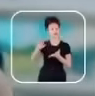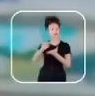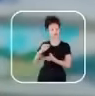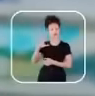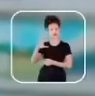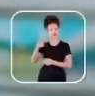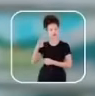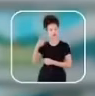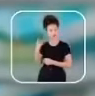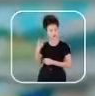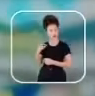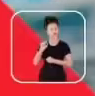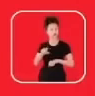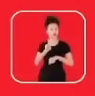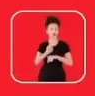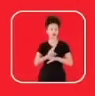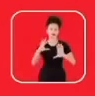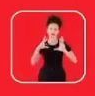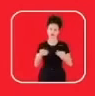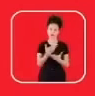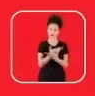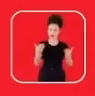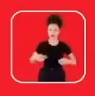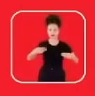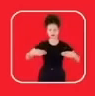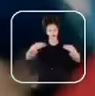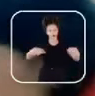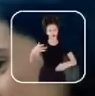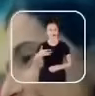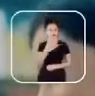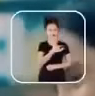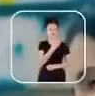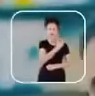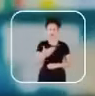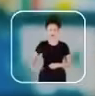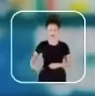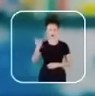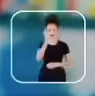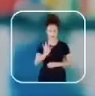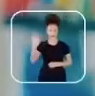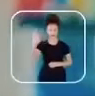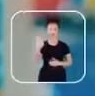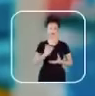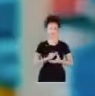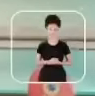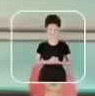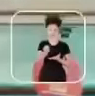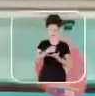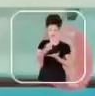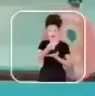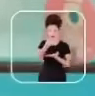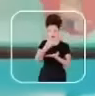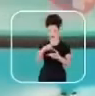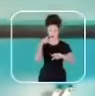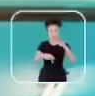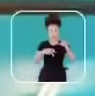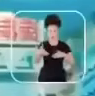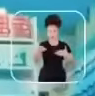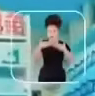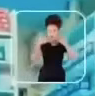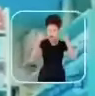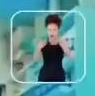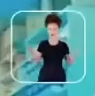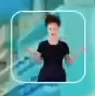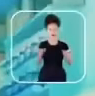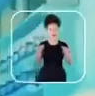governo atrapalha as pessoas quando o governo cobra imposto da população para dar programas como Farmácia Popular O que ela tá fazendo